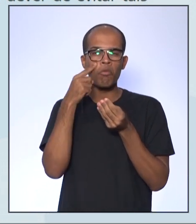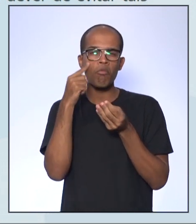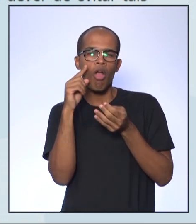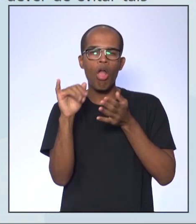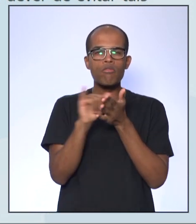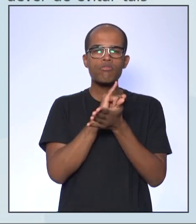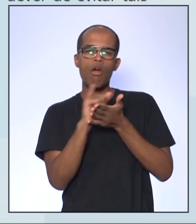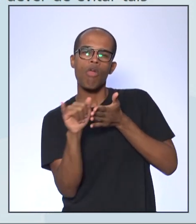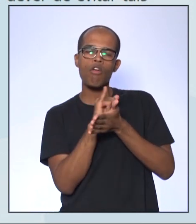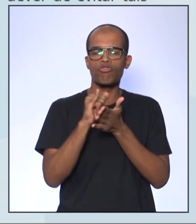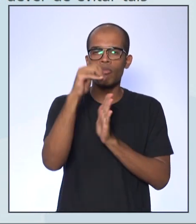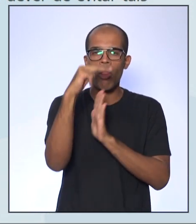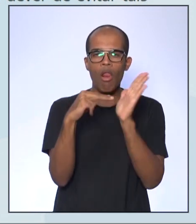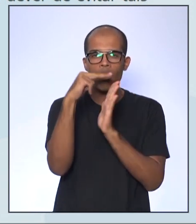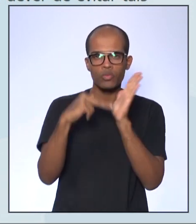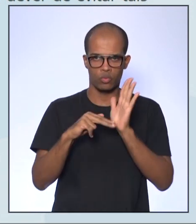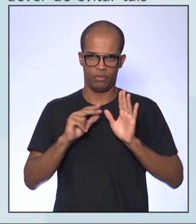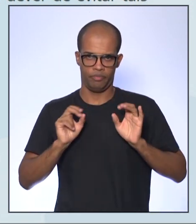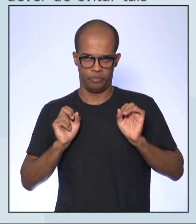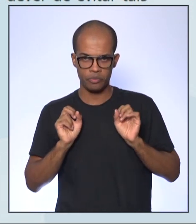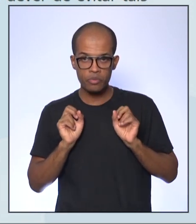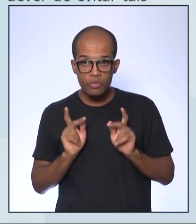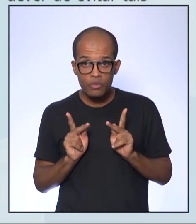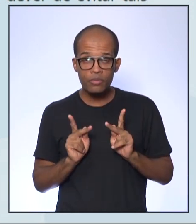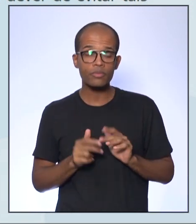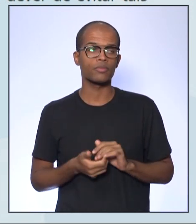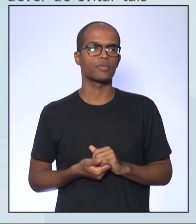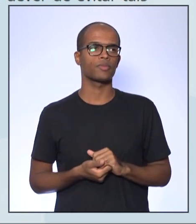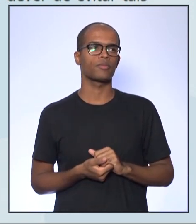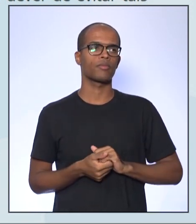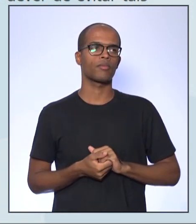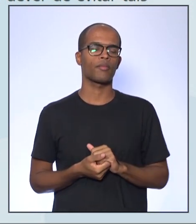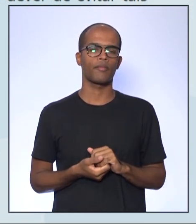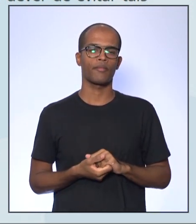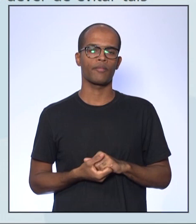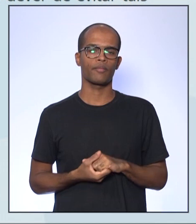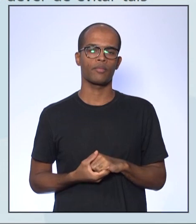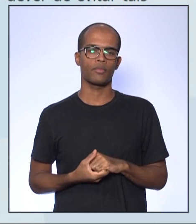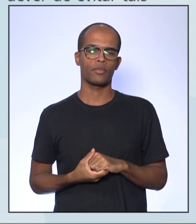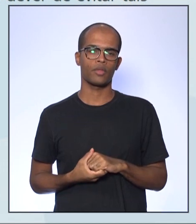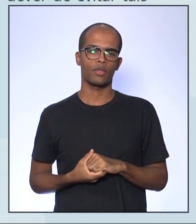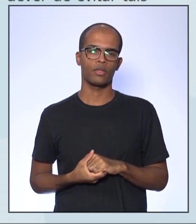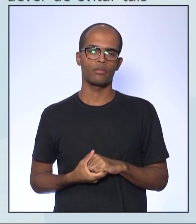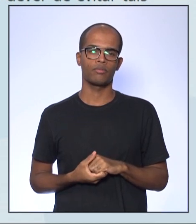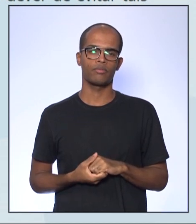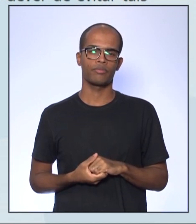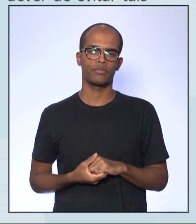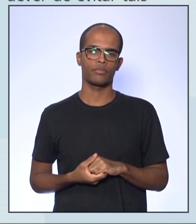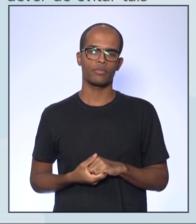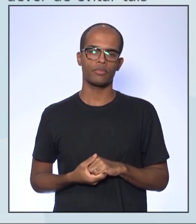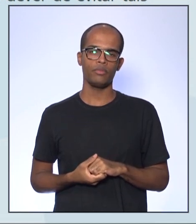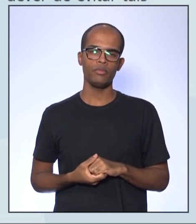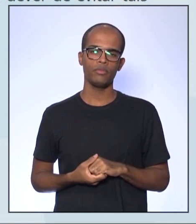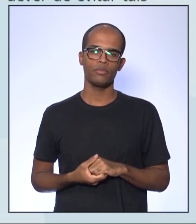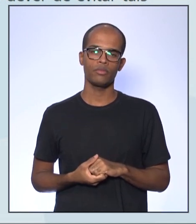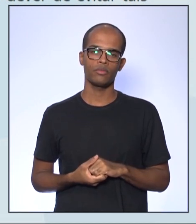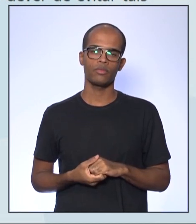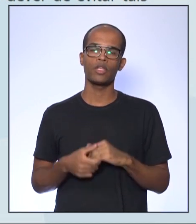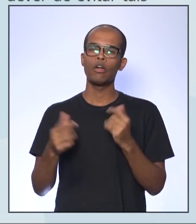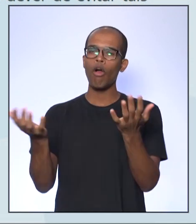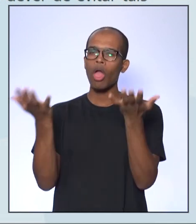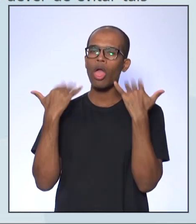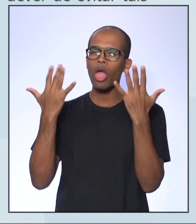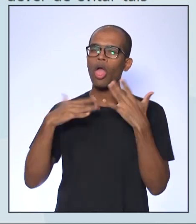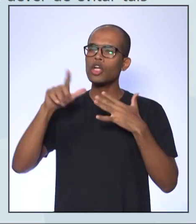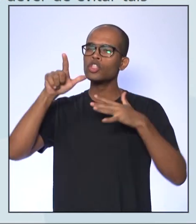de leitura à medida que nós lemos esta crônica do Lima Barreto. As enchentes. As